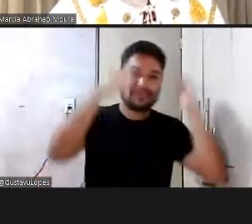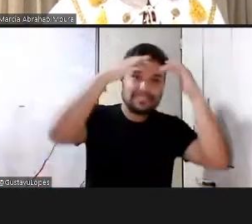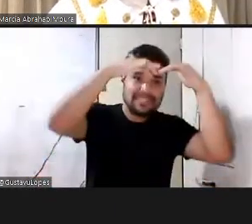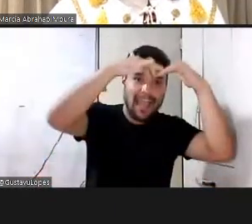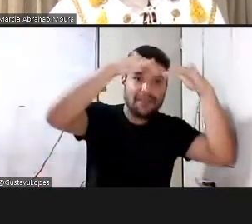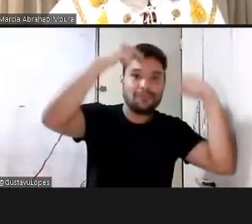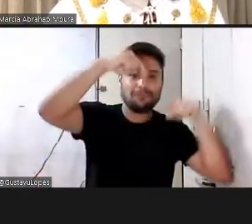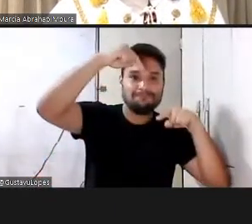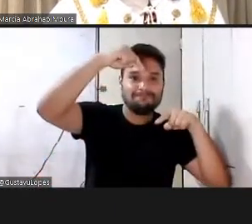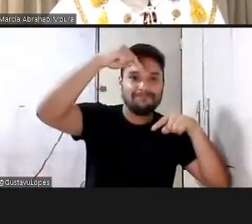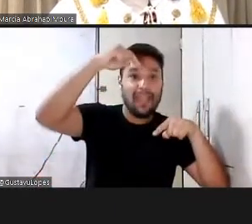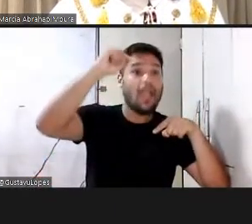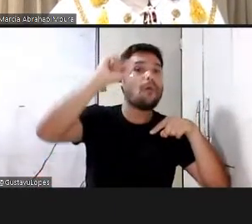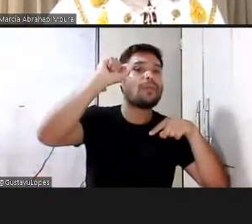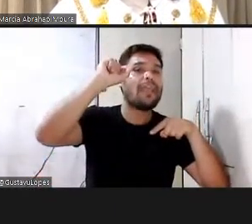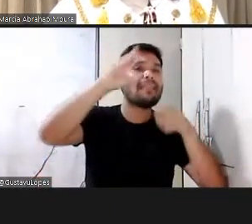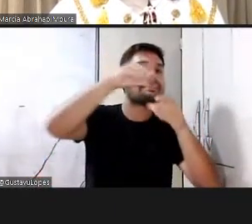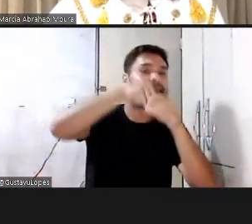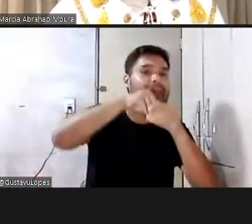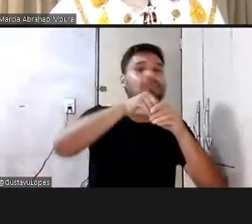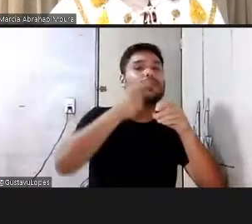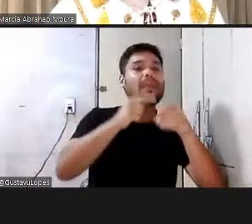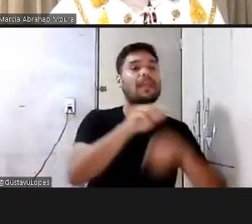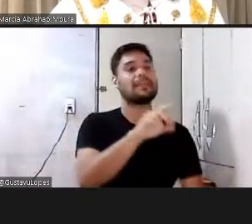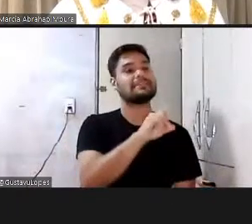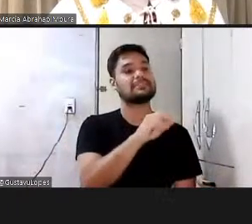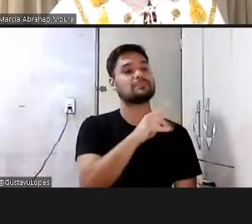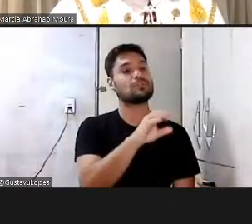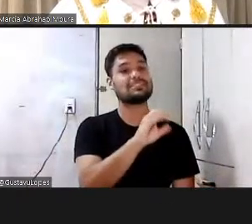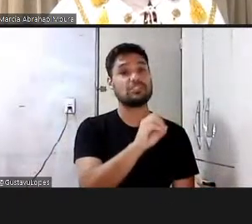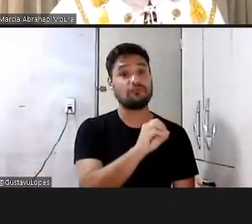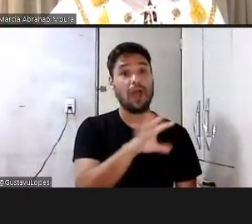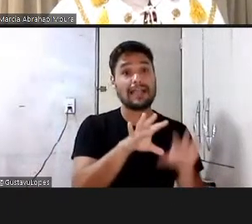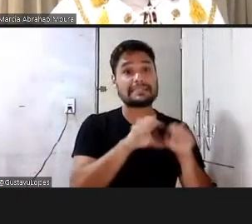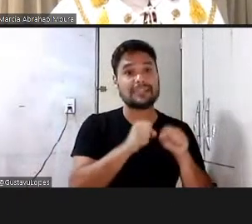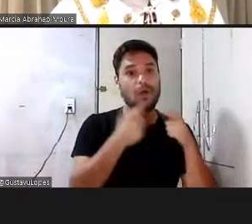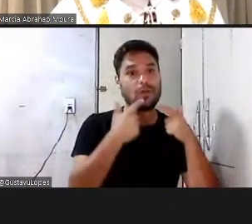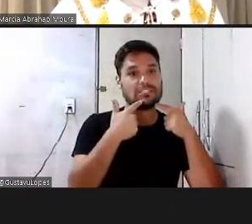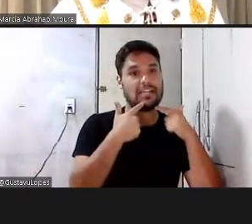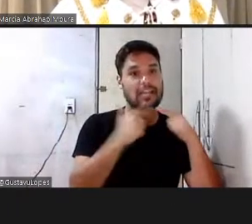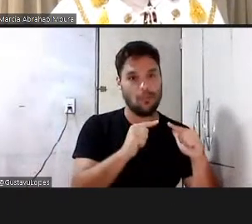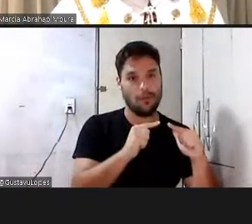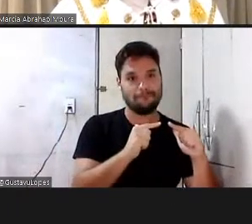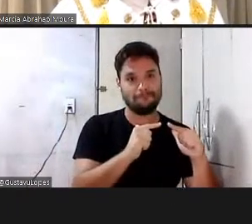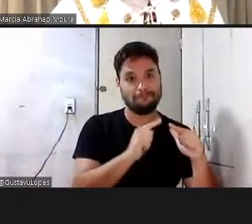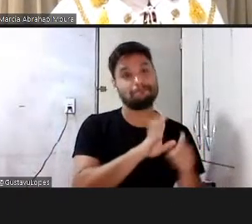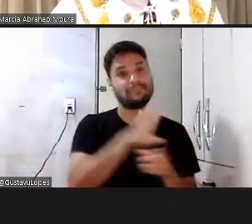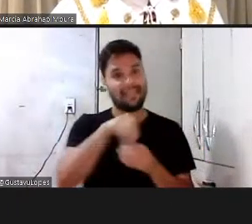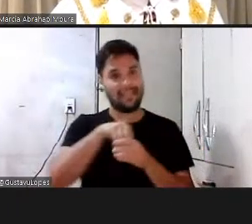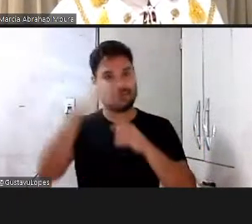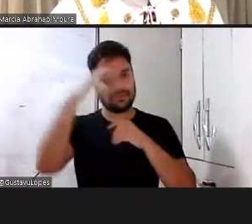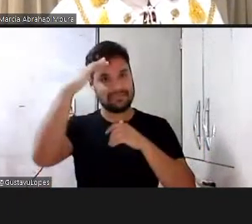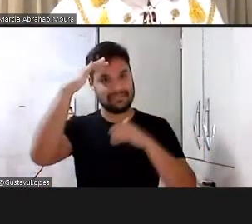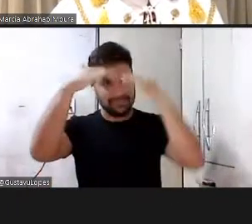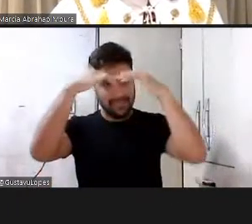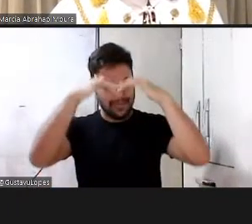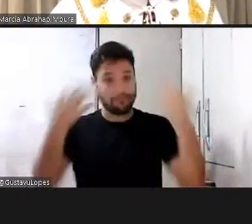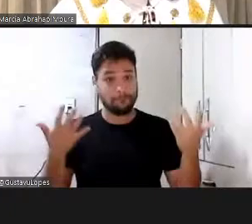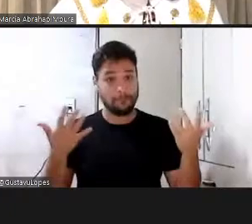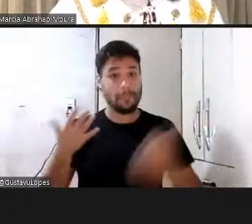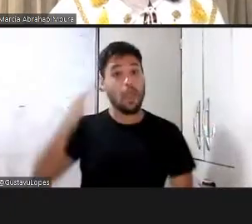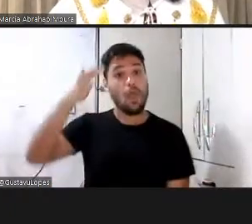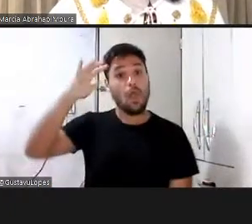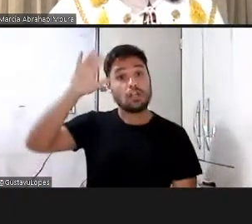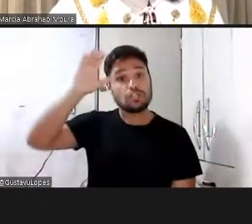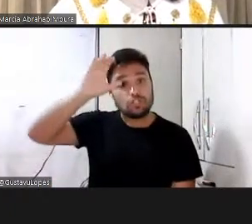referido como dispositivo de aquisição de língua. A agenda proposta por Noam Chomsky reuniu colaboradores no